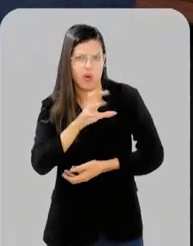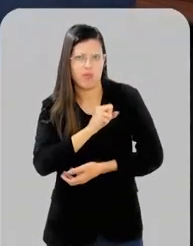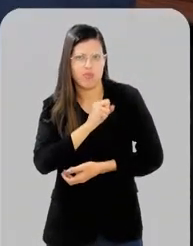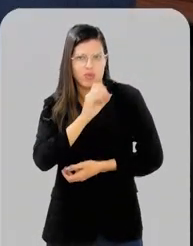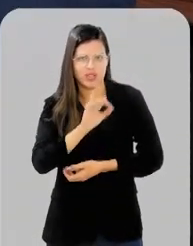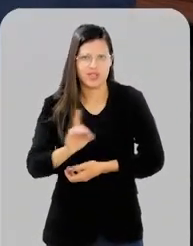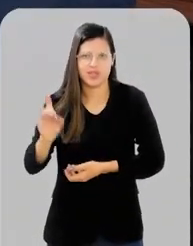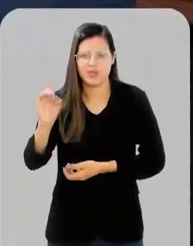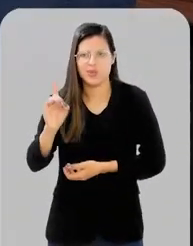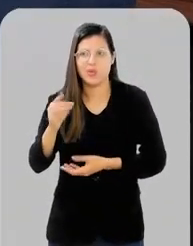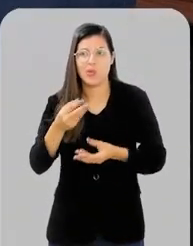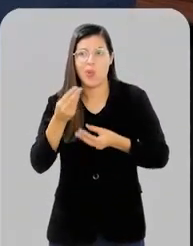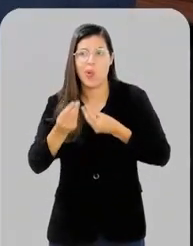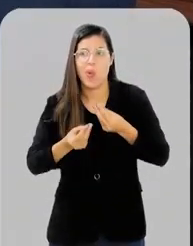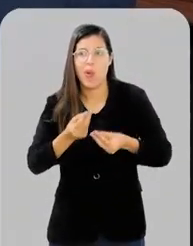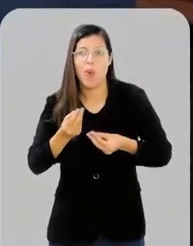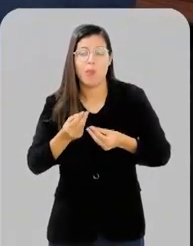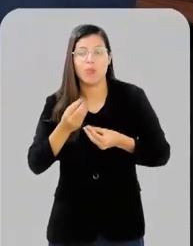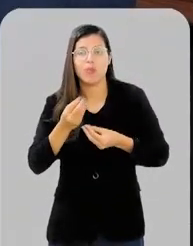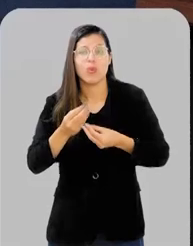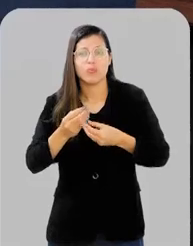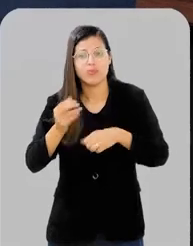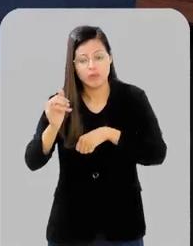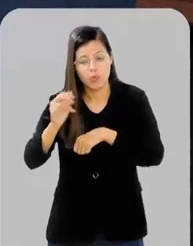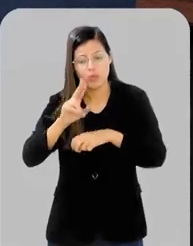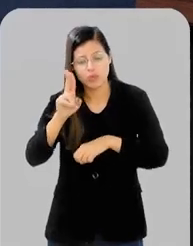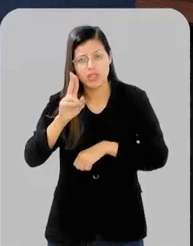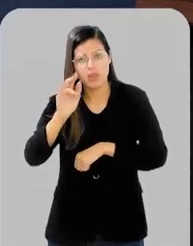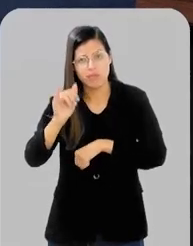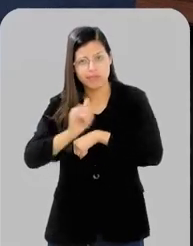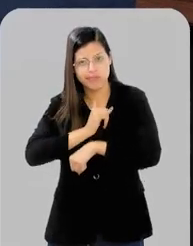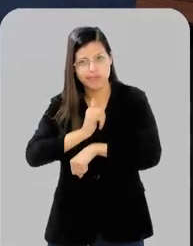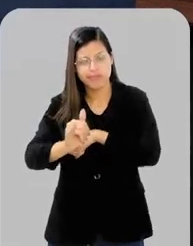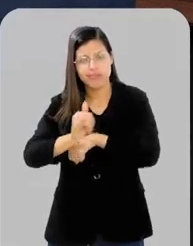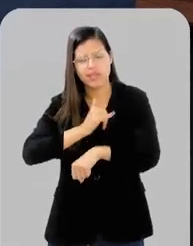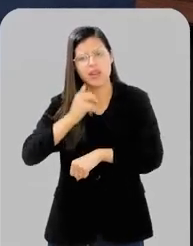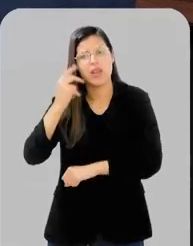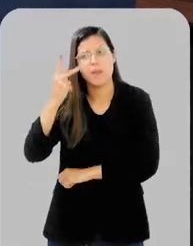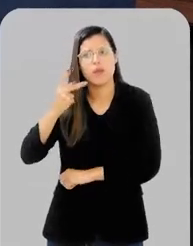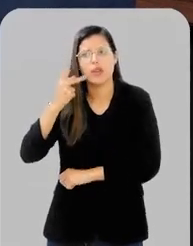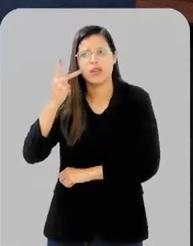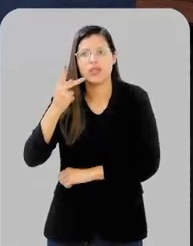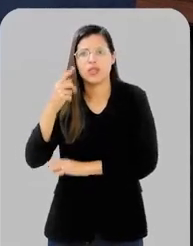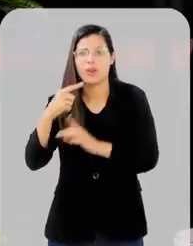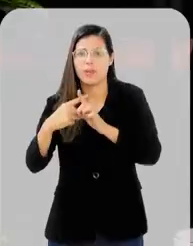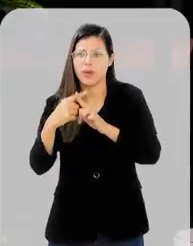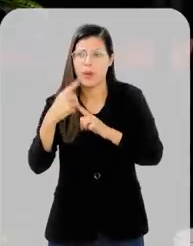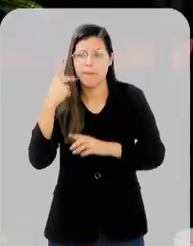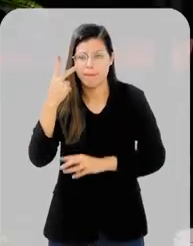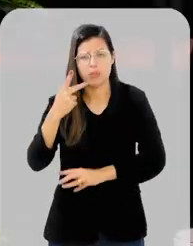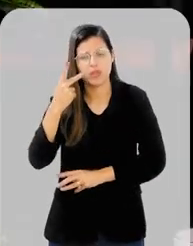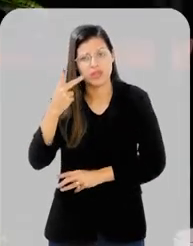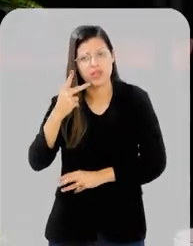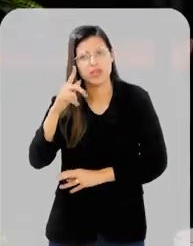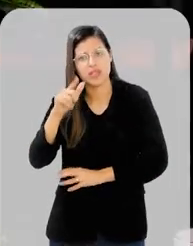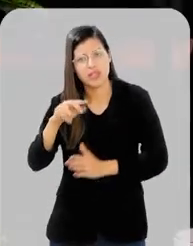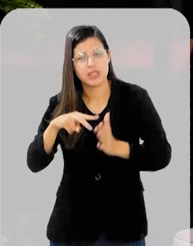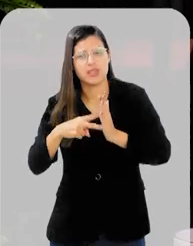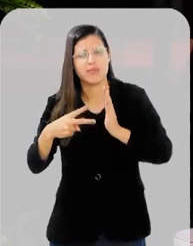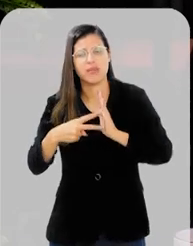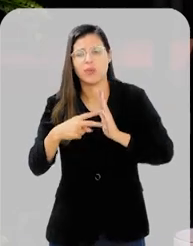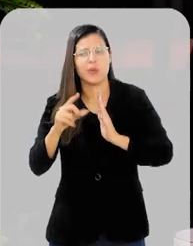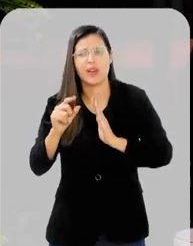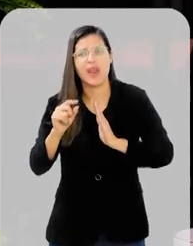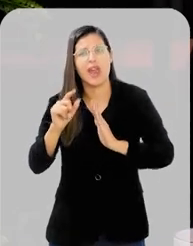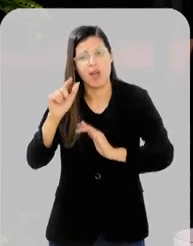de Deus como com os instrumentais da política não da religião da política porque a política é isso a política ela